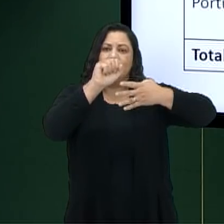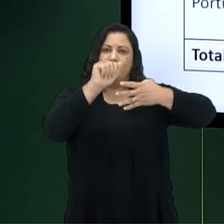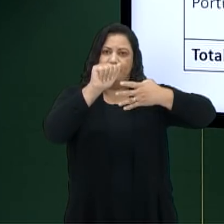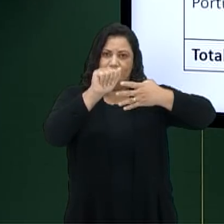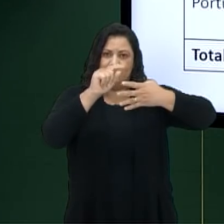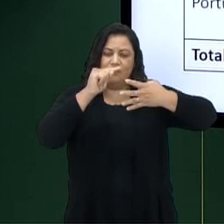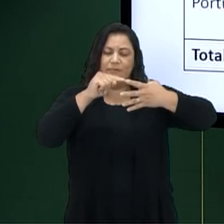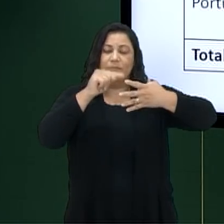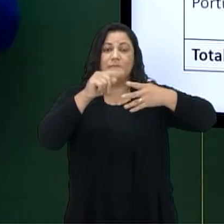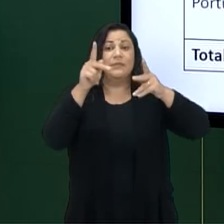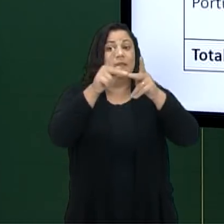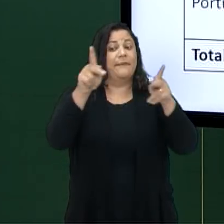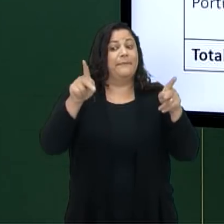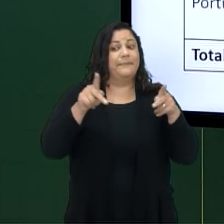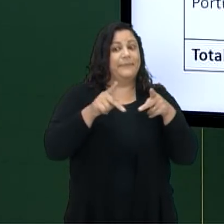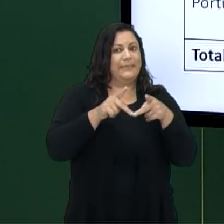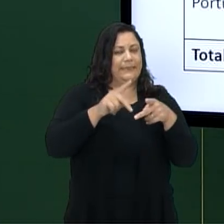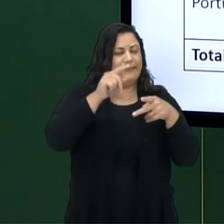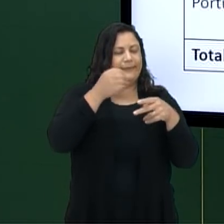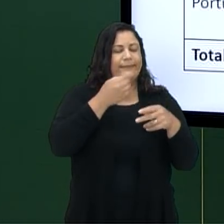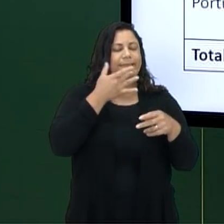Calabresa,